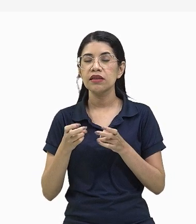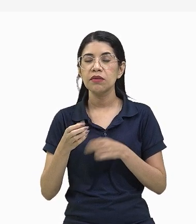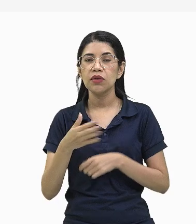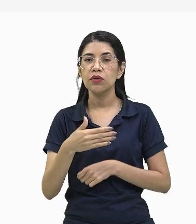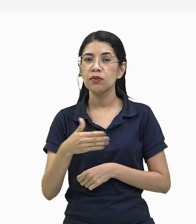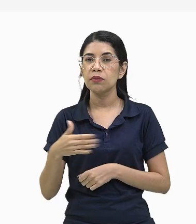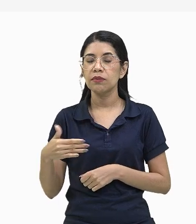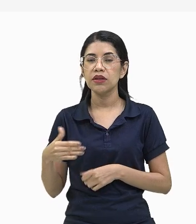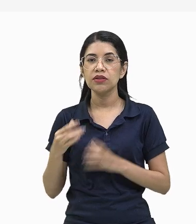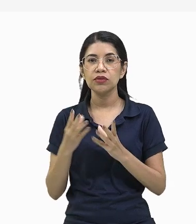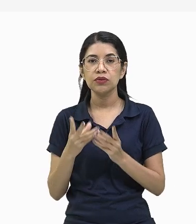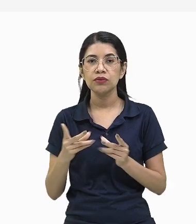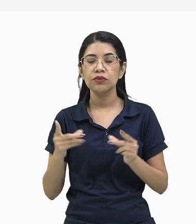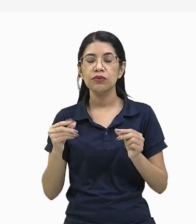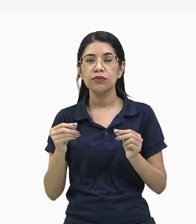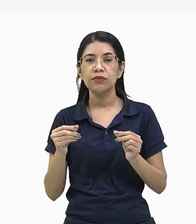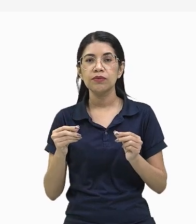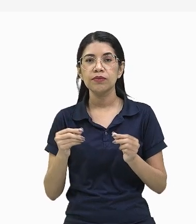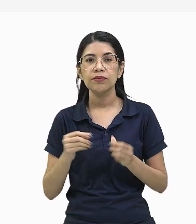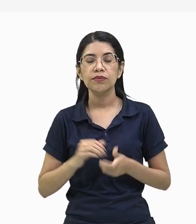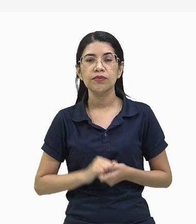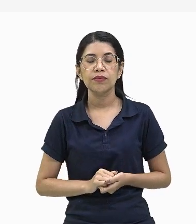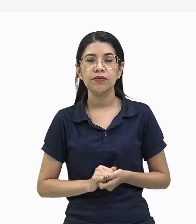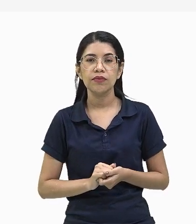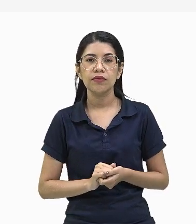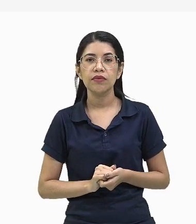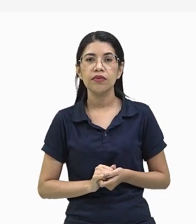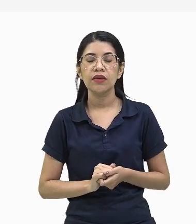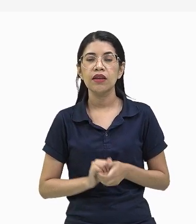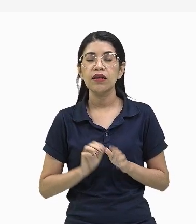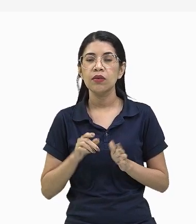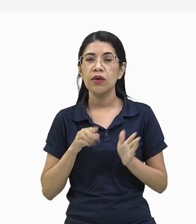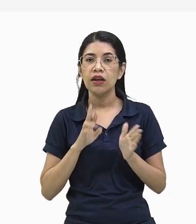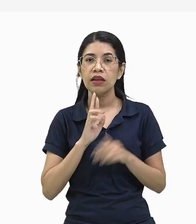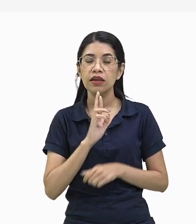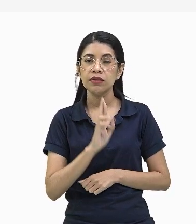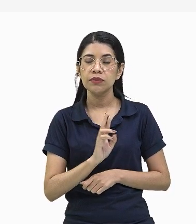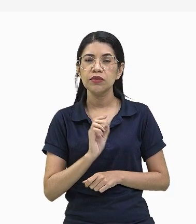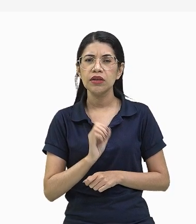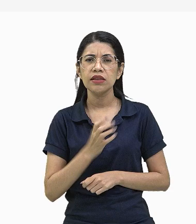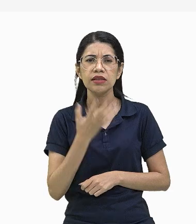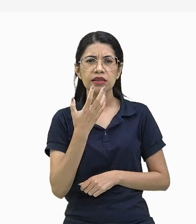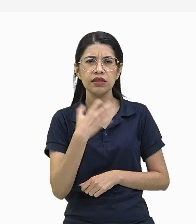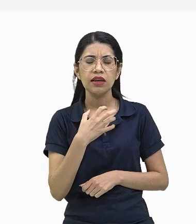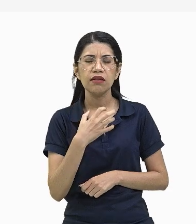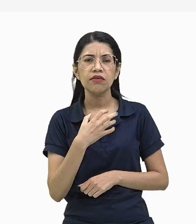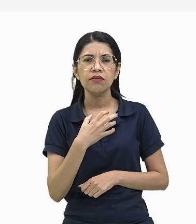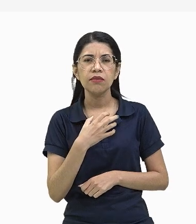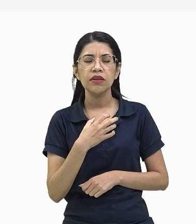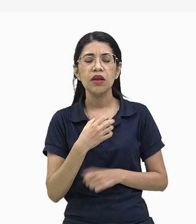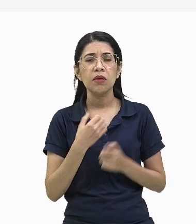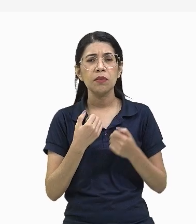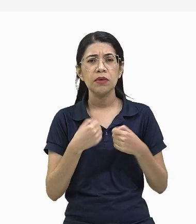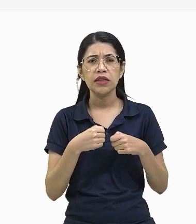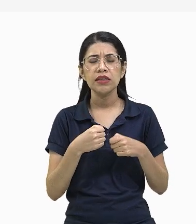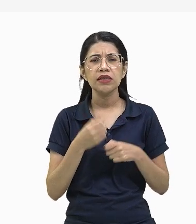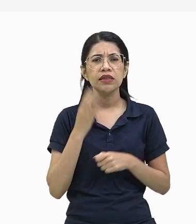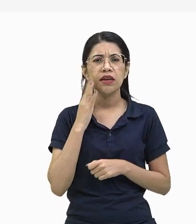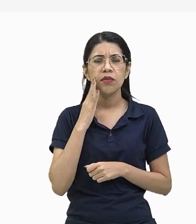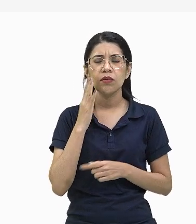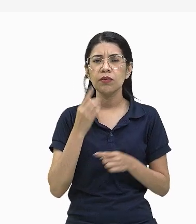tambaqui está sumindo. Aí ela responde, sério? A gente devia entender por